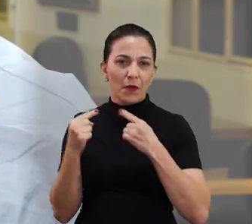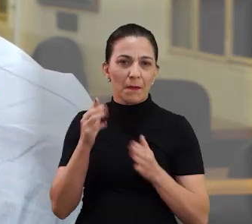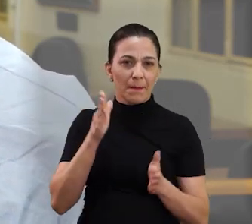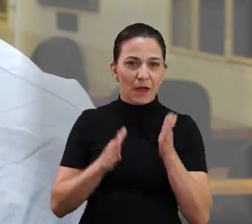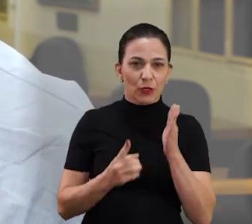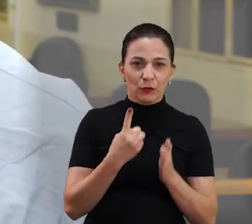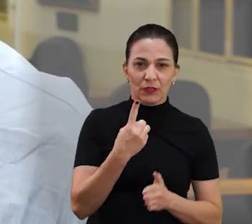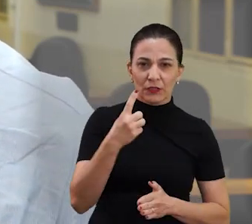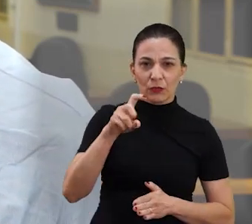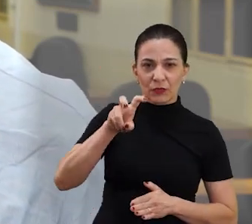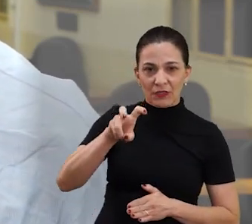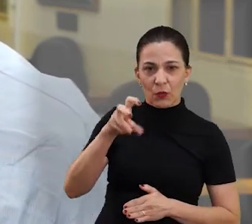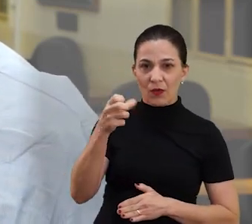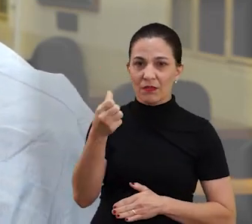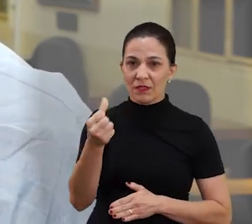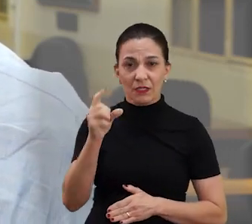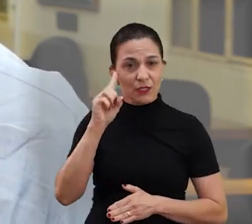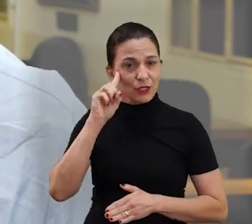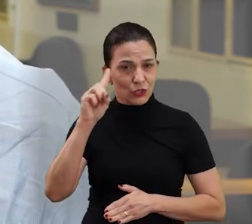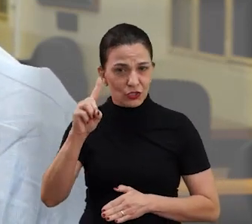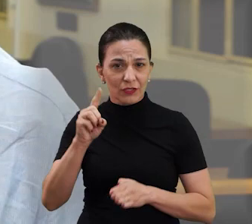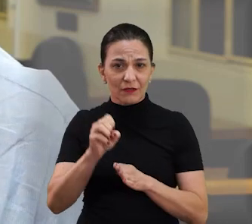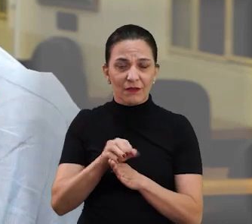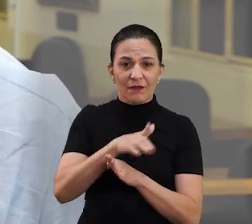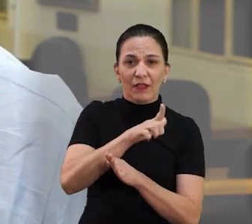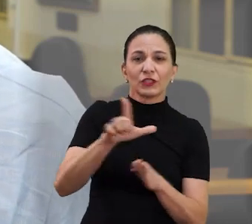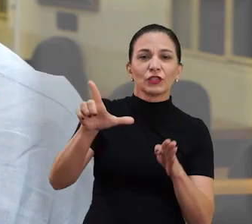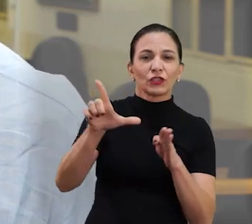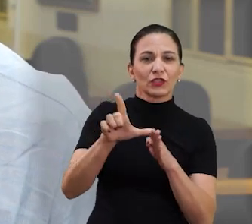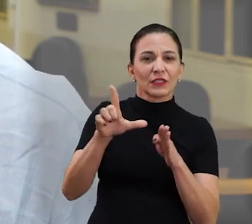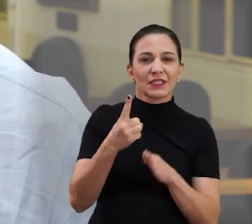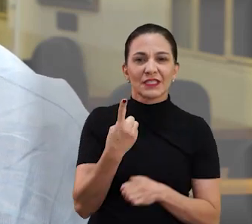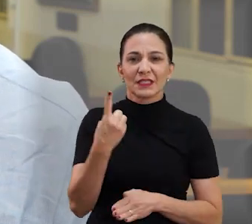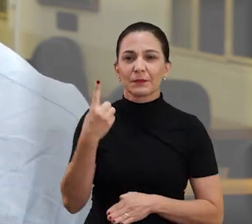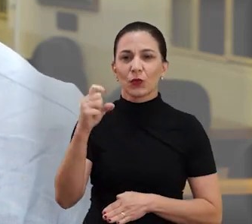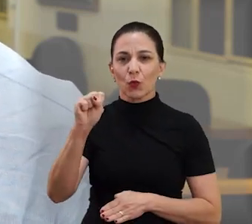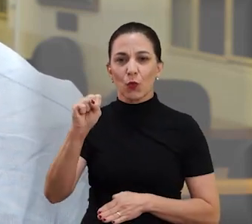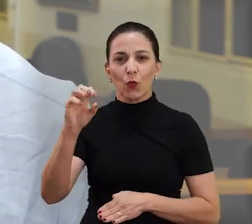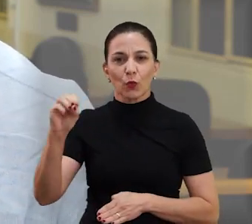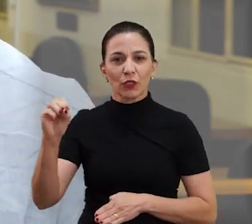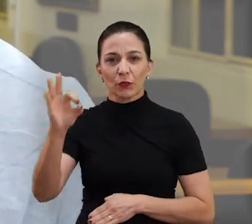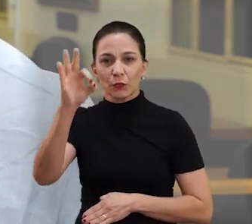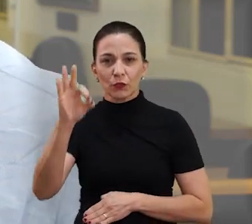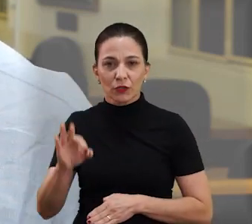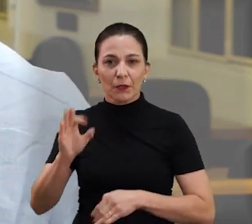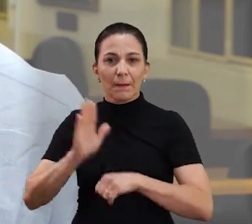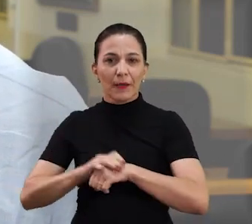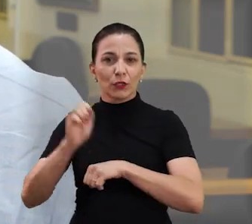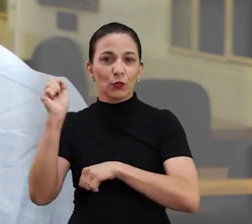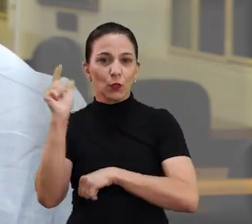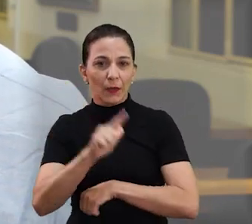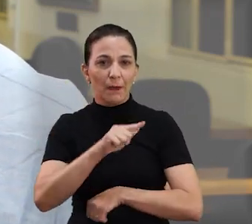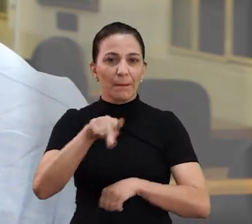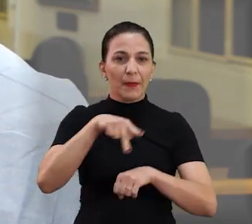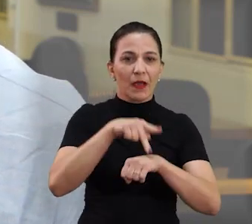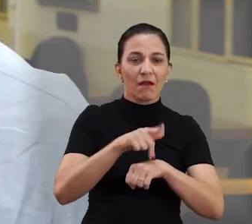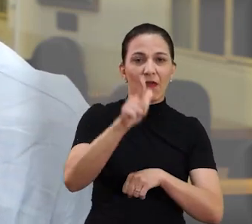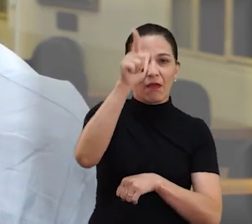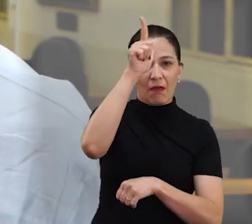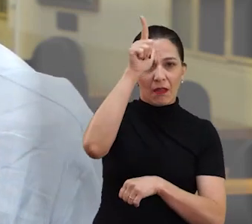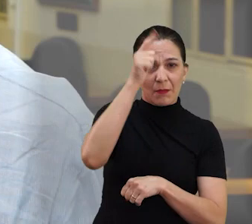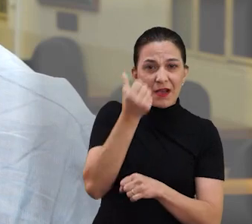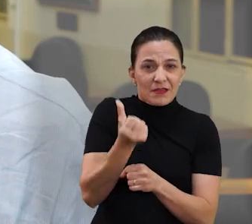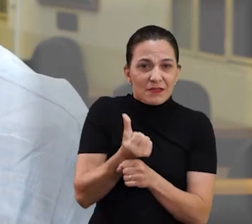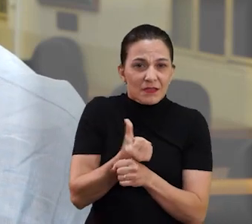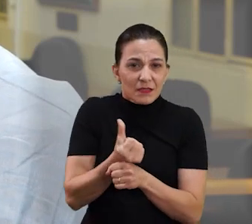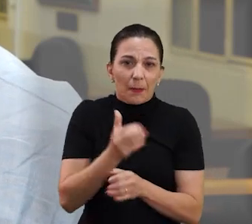em Gaza por Israel supera em 10000% a morte de civis proporcionalmente na Alemanha durante toda a